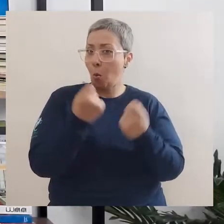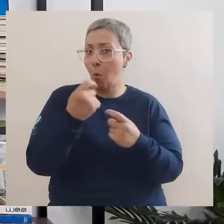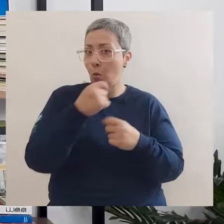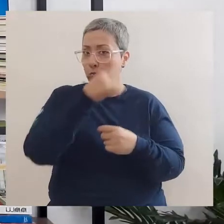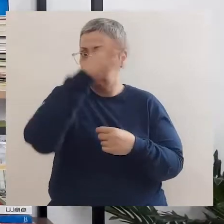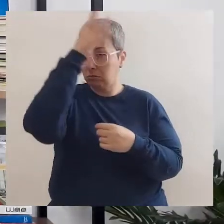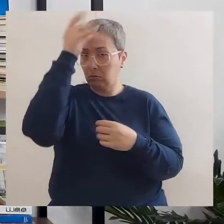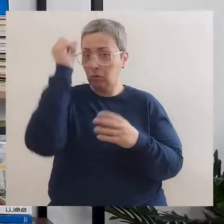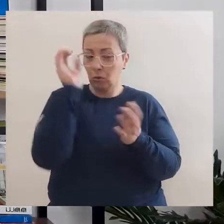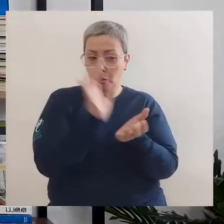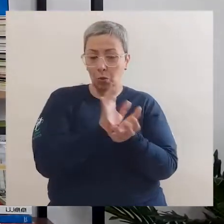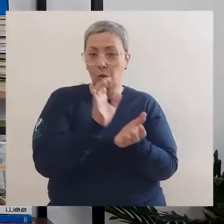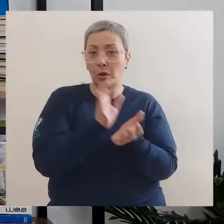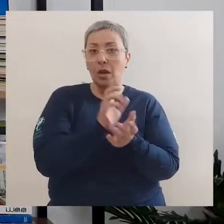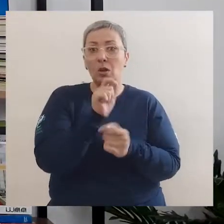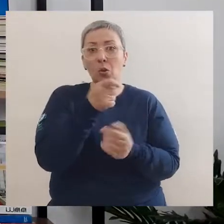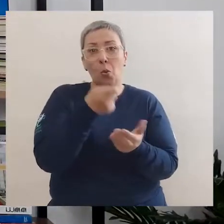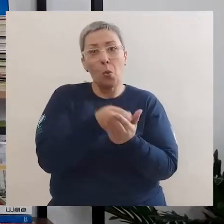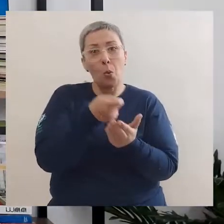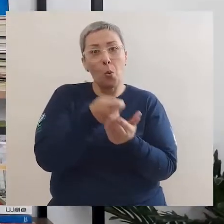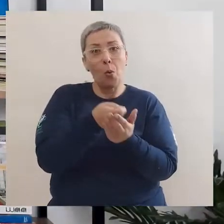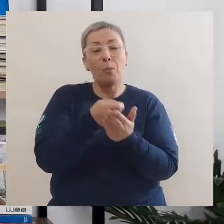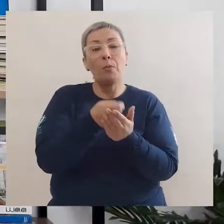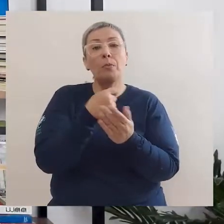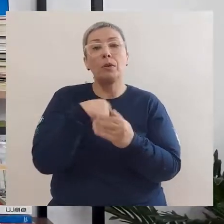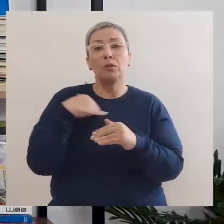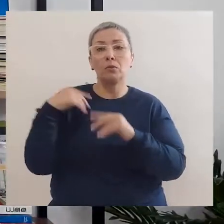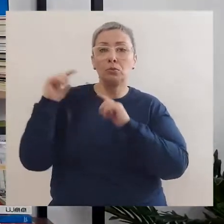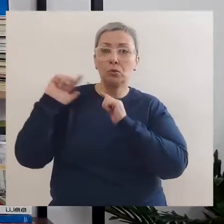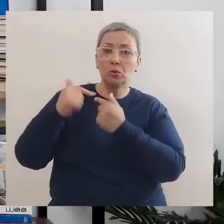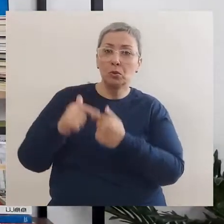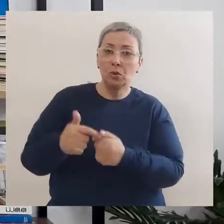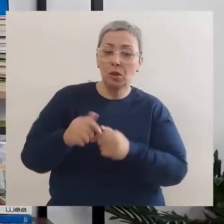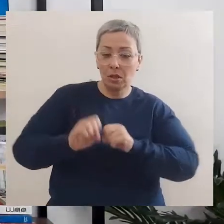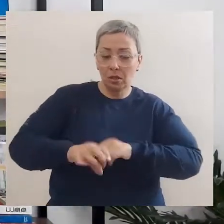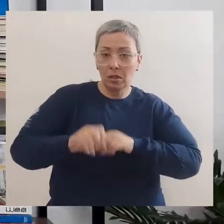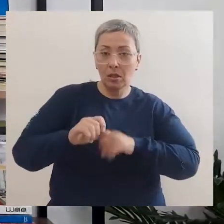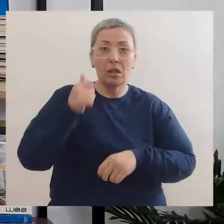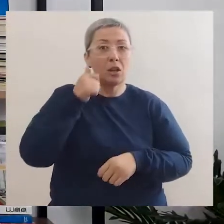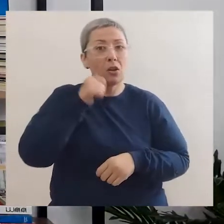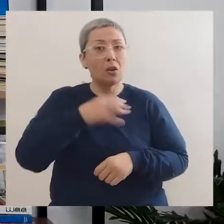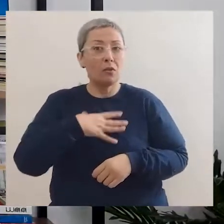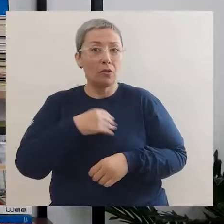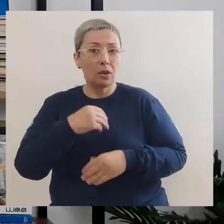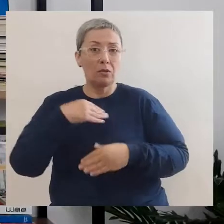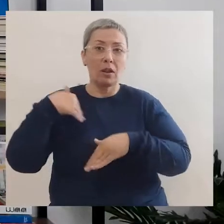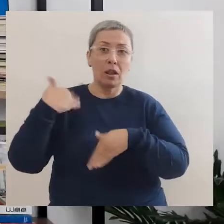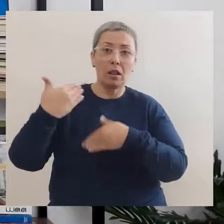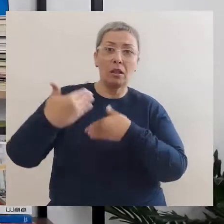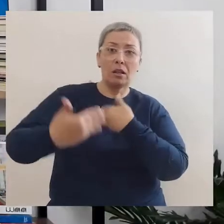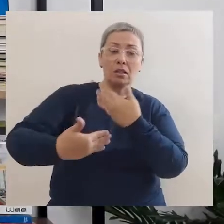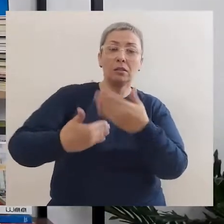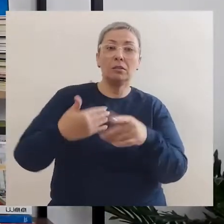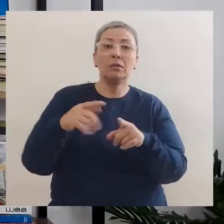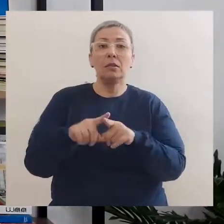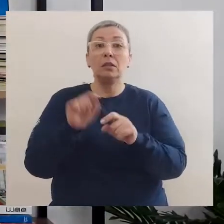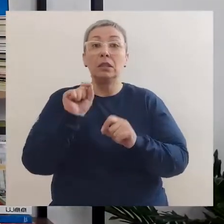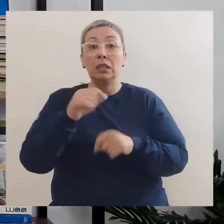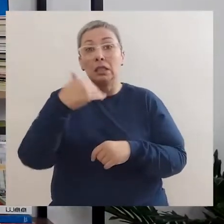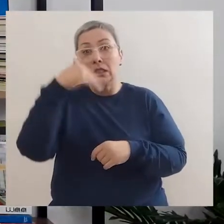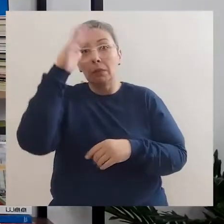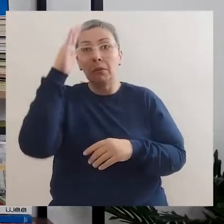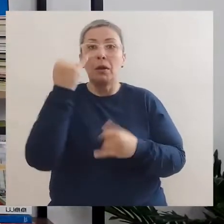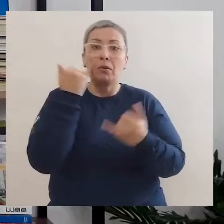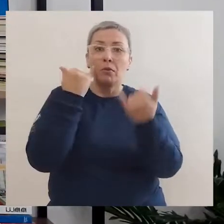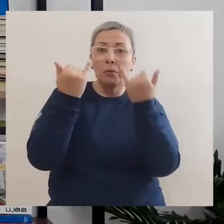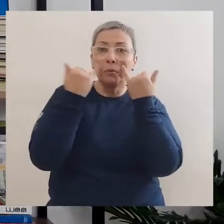passadas somente para mulheres, né? Em algumas etnias, tá? E tendo elas a obrigação de manter essa tradição, ensinando